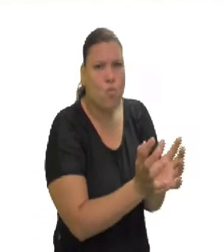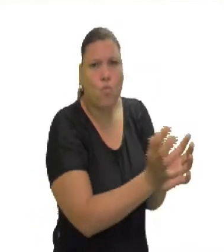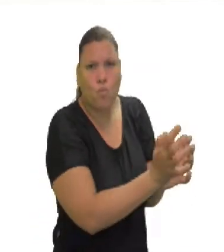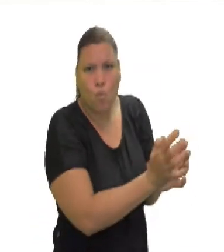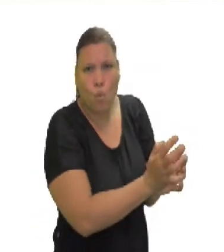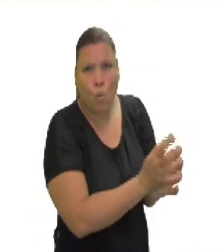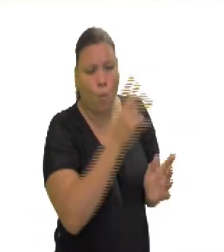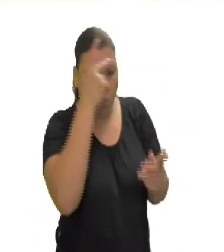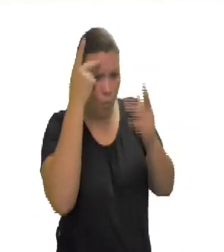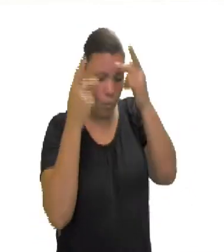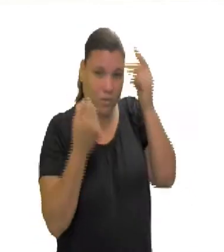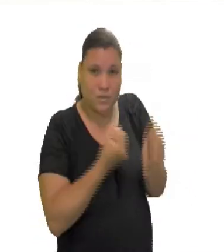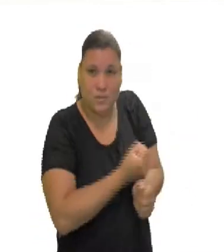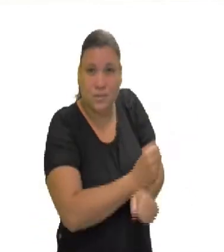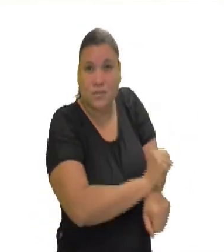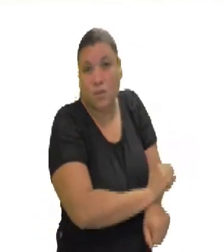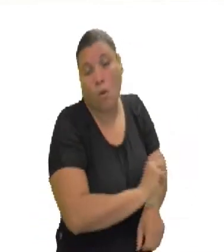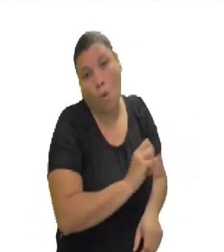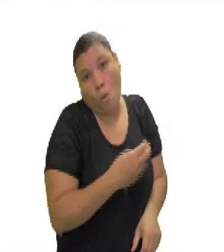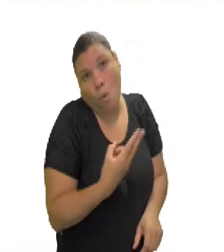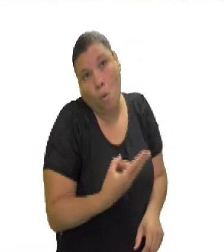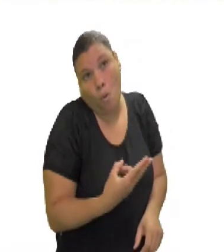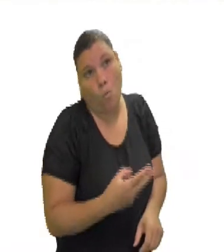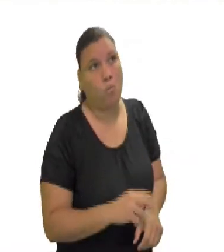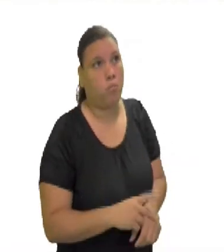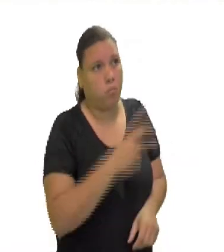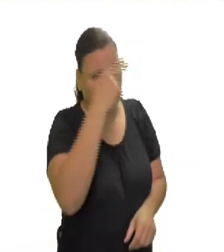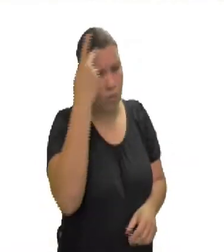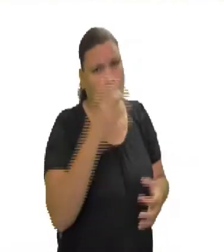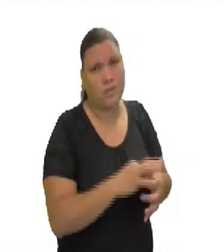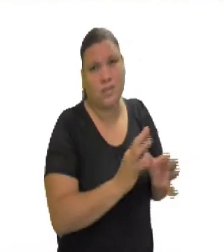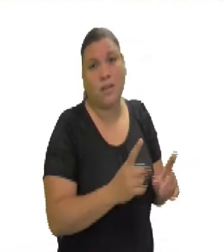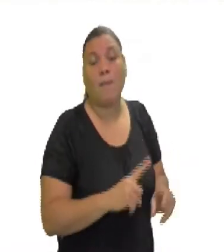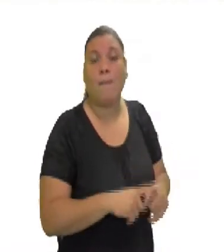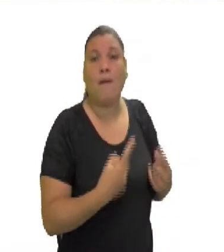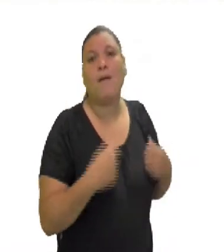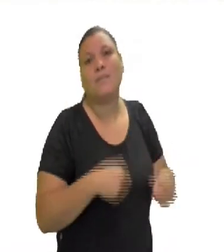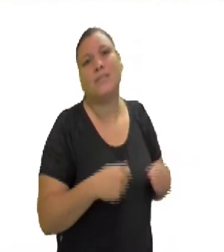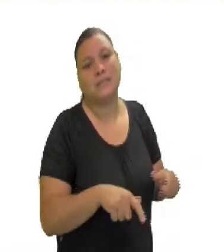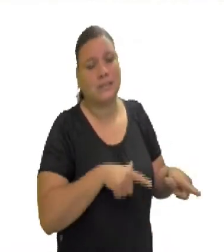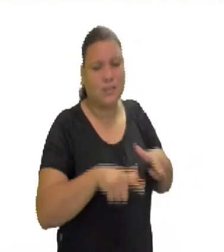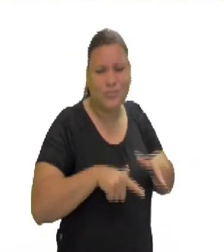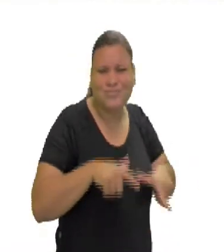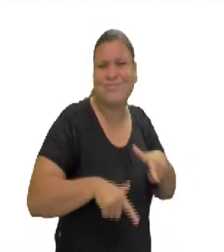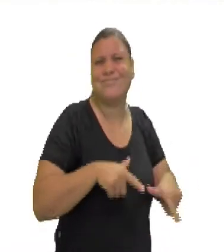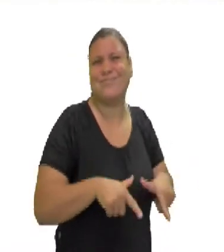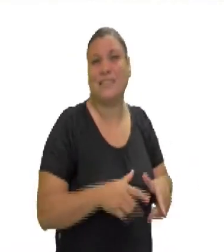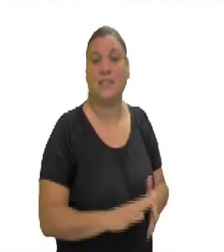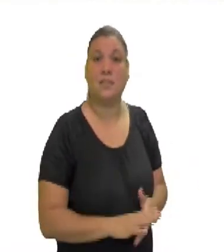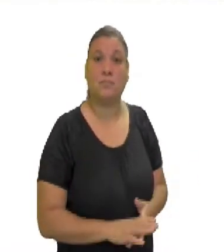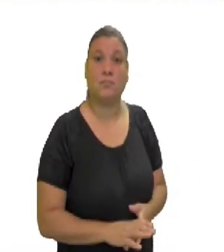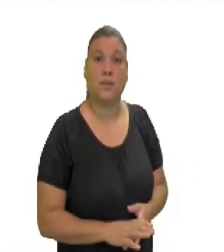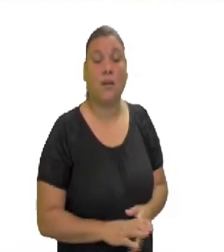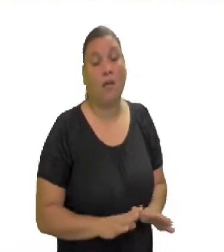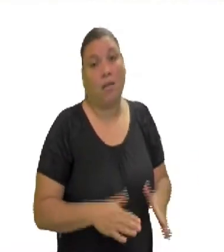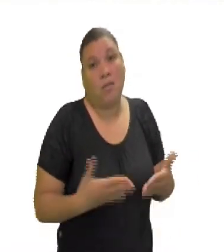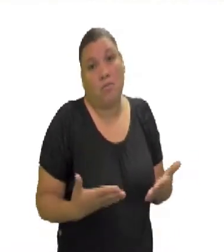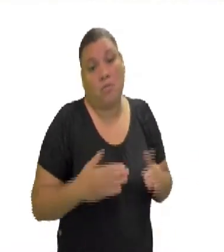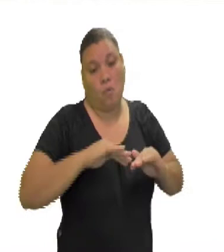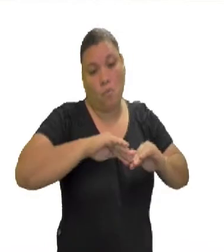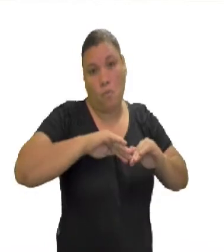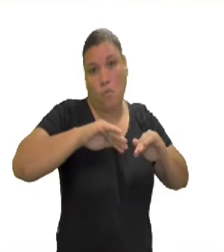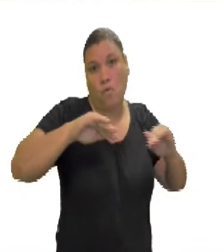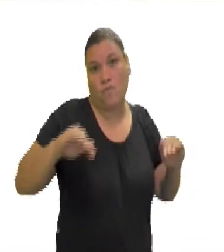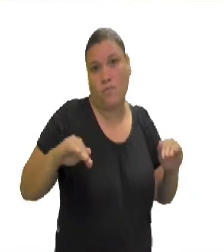que precisavam daquele trabalho. Então, era uma sociedade dividida em duas partes: os ricos, bem ricos, e